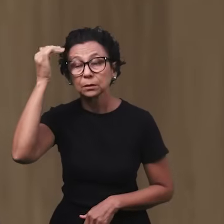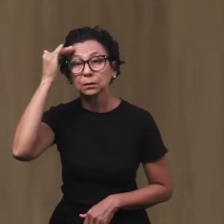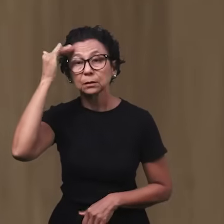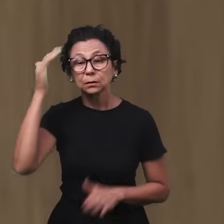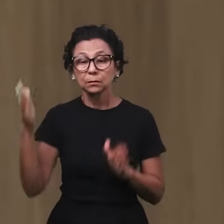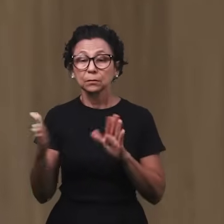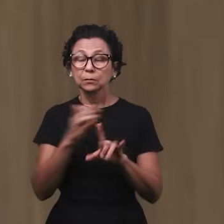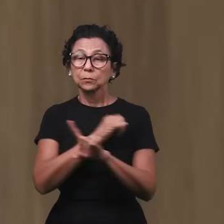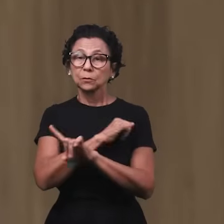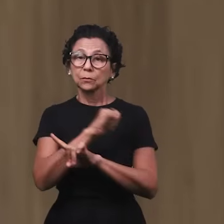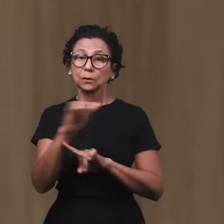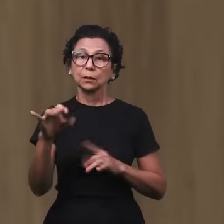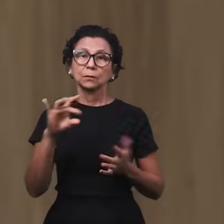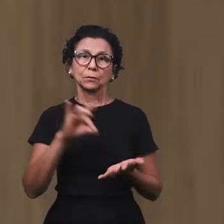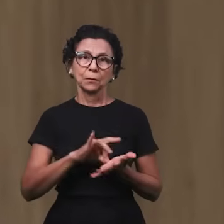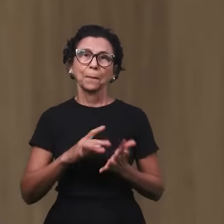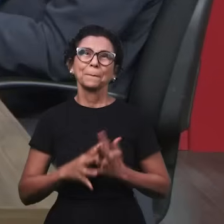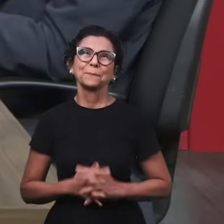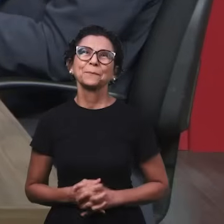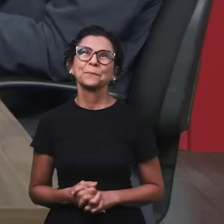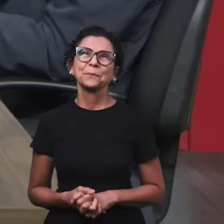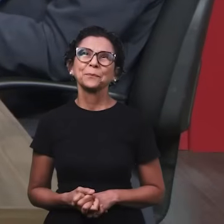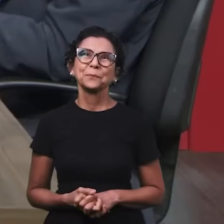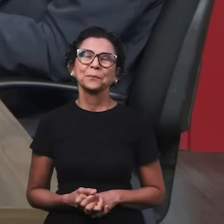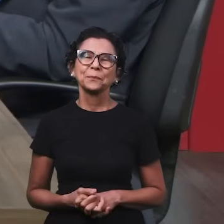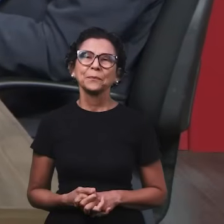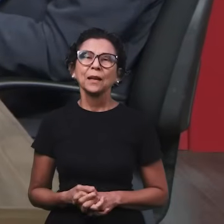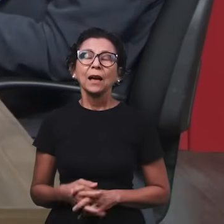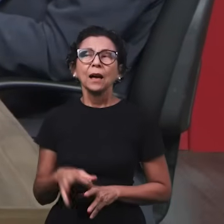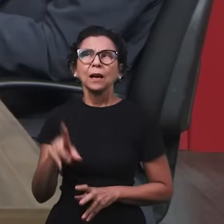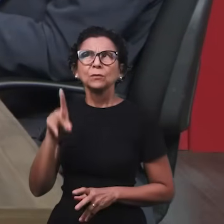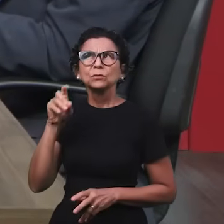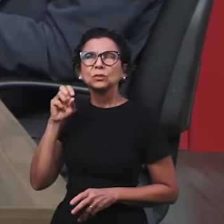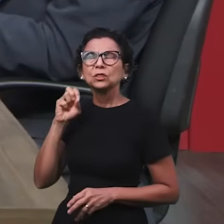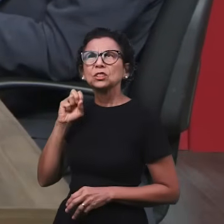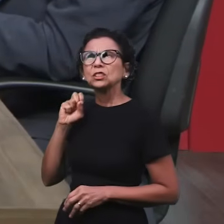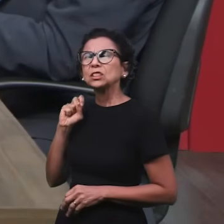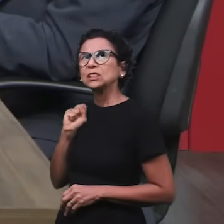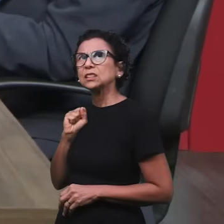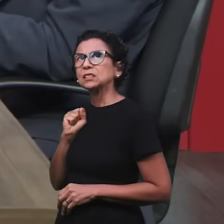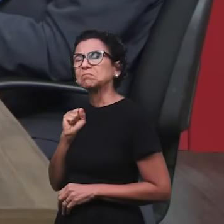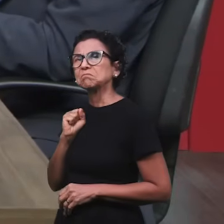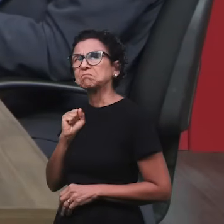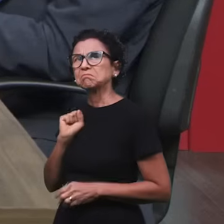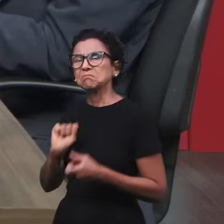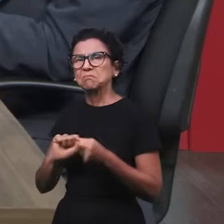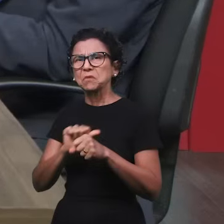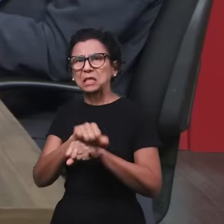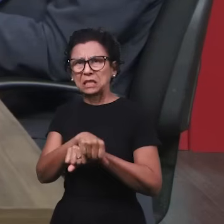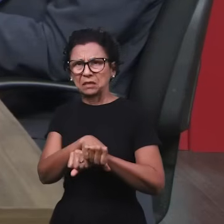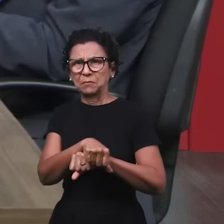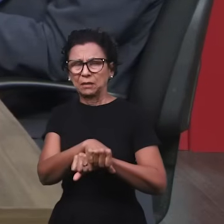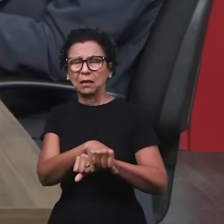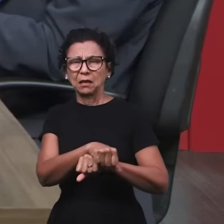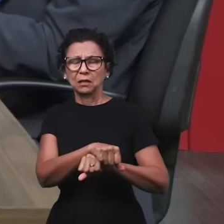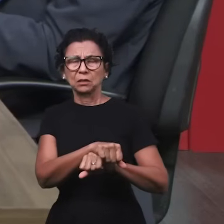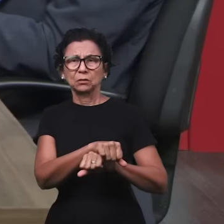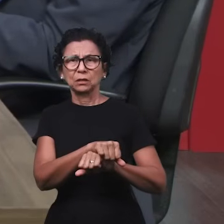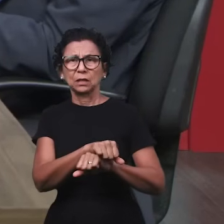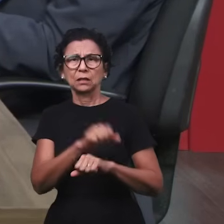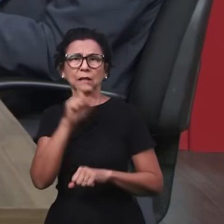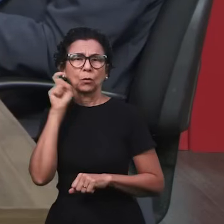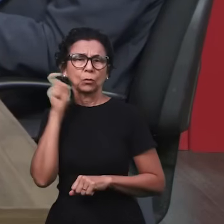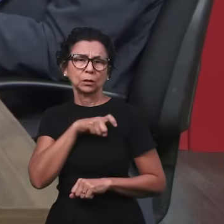momento profético que nós estamos vivendo, né? Nós estávamos uma vez num seminário na Ucrânia para teólogos, era um colégio teológico,